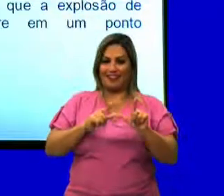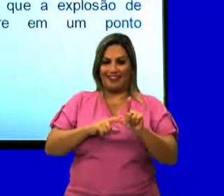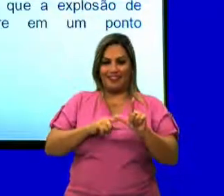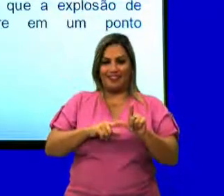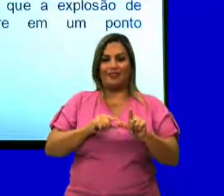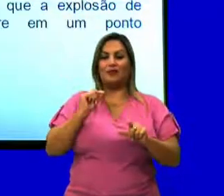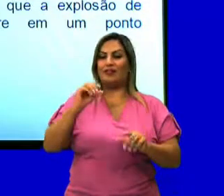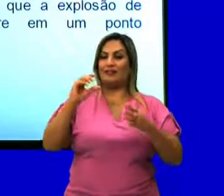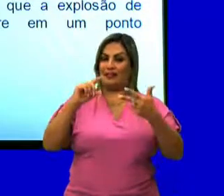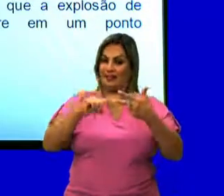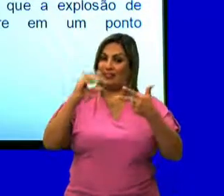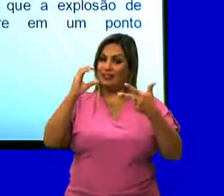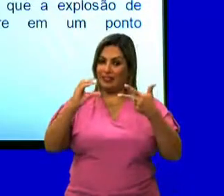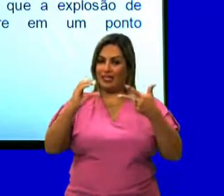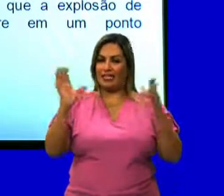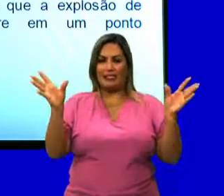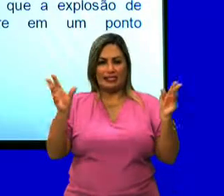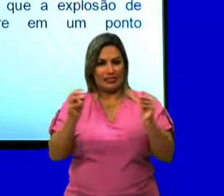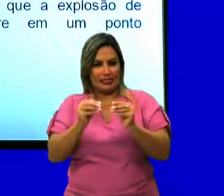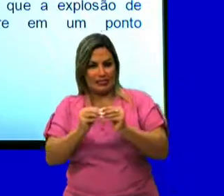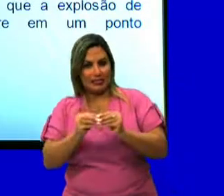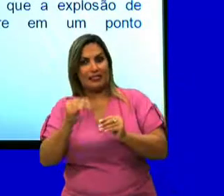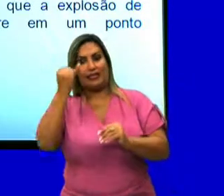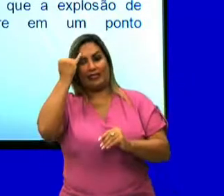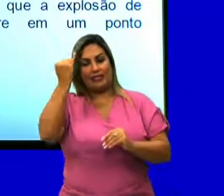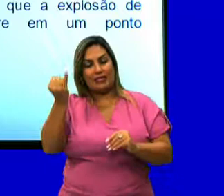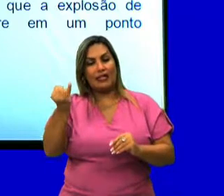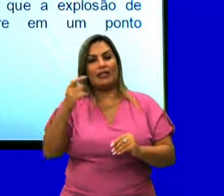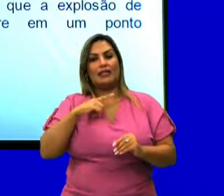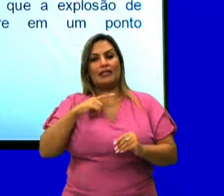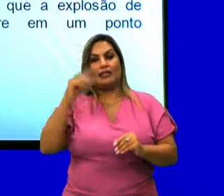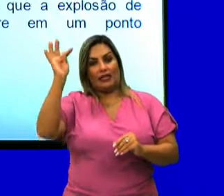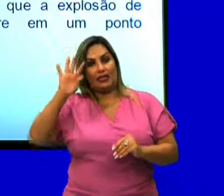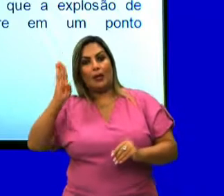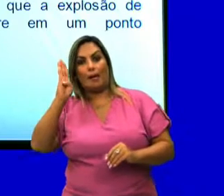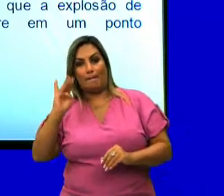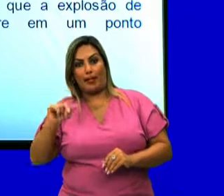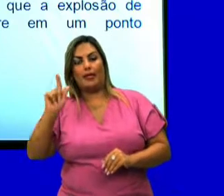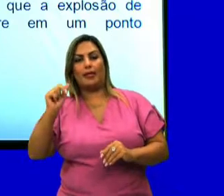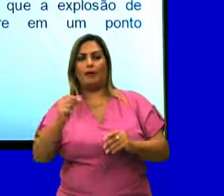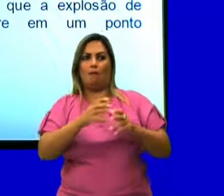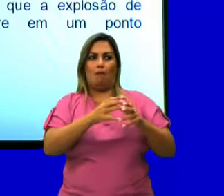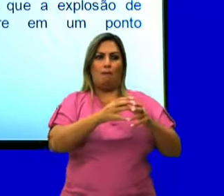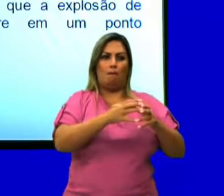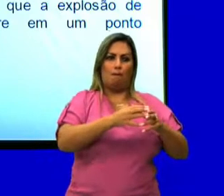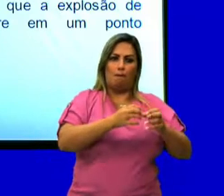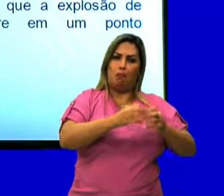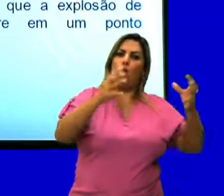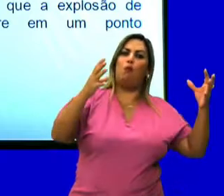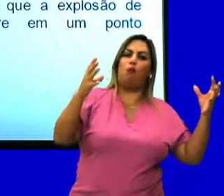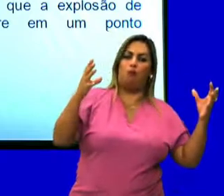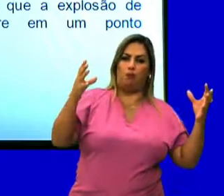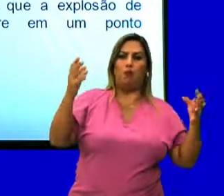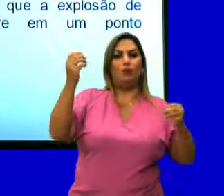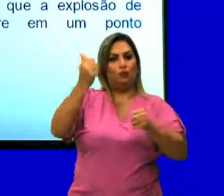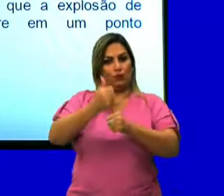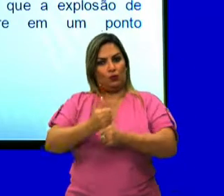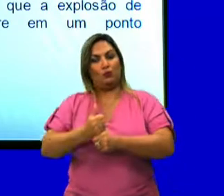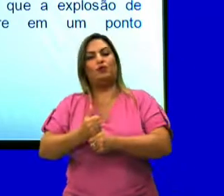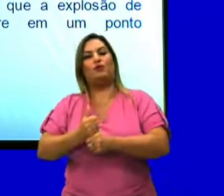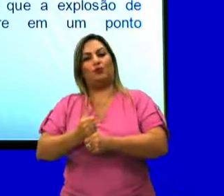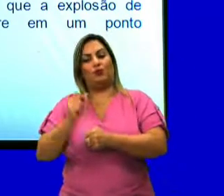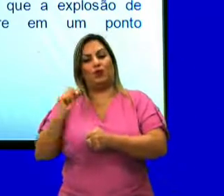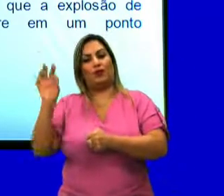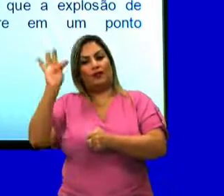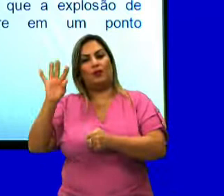então, tem a finalidade de sintetizar a ideia de que a teoria de expansão de matéria e energia substitui a